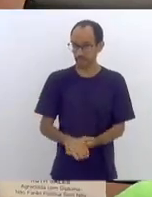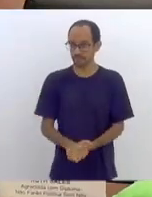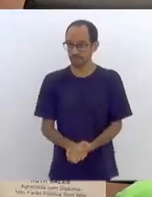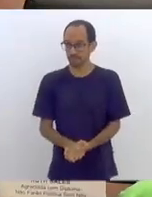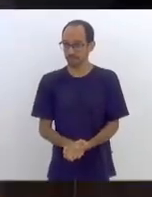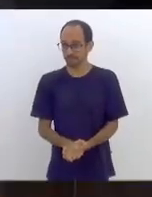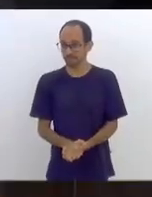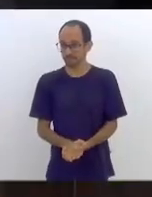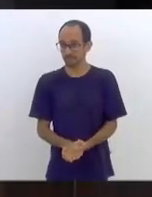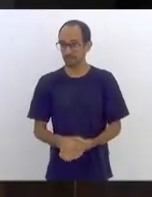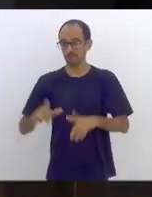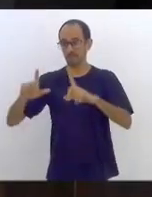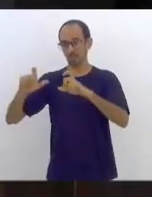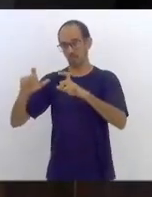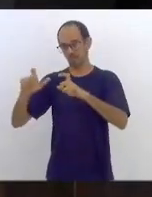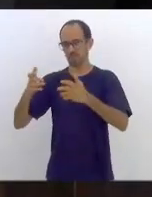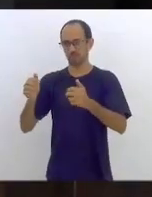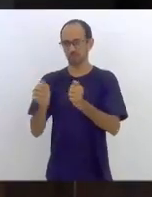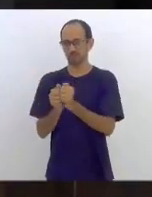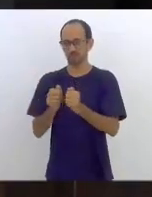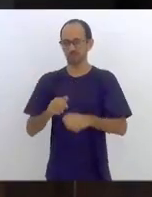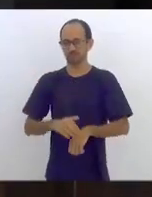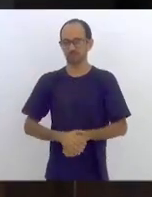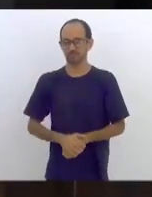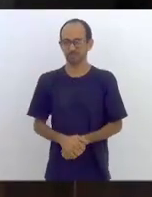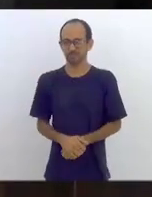Quer? Vamos tirar a foto aqui. Vamos lá, vamos lá. Eu